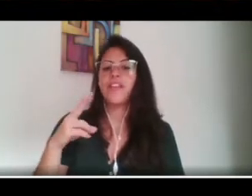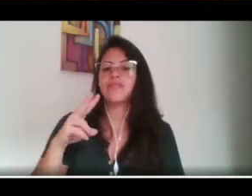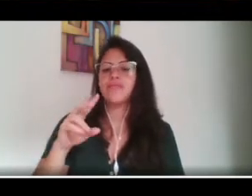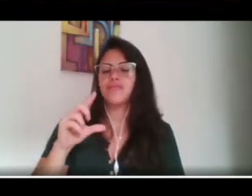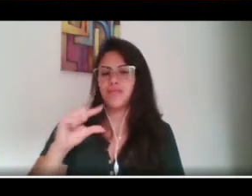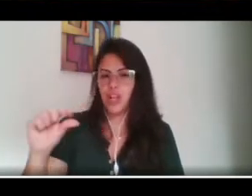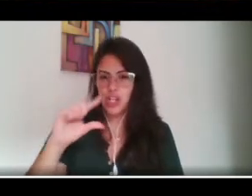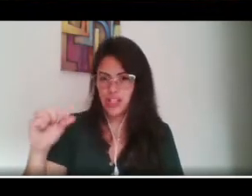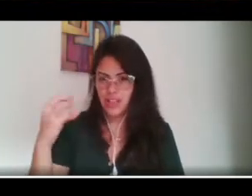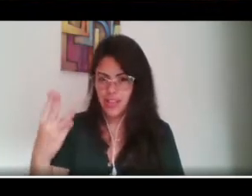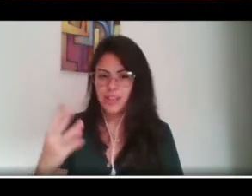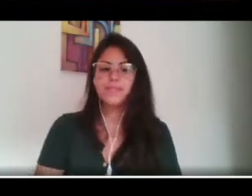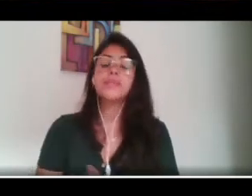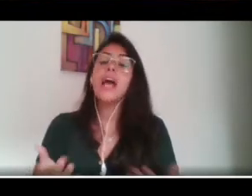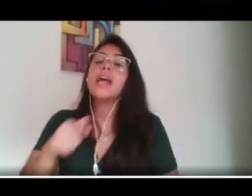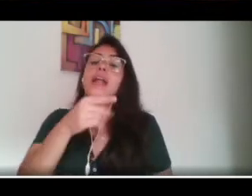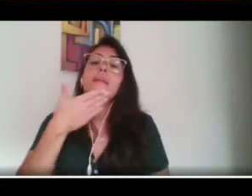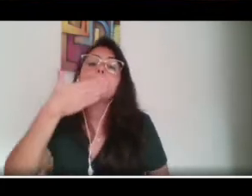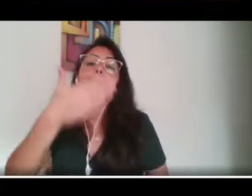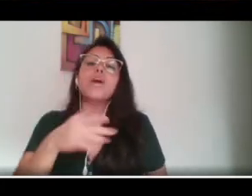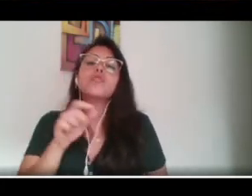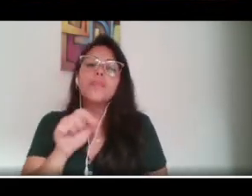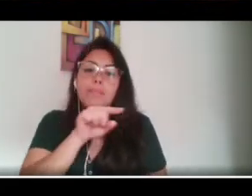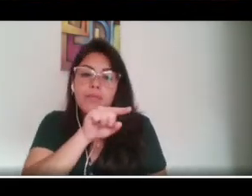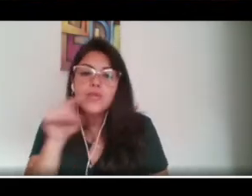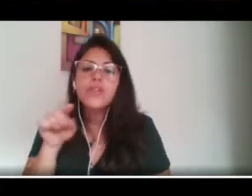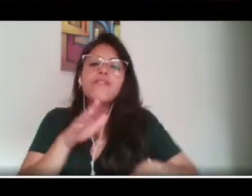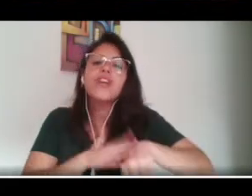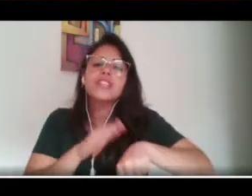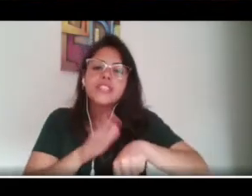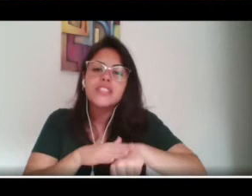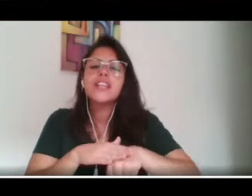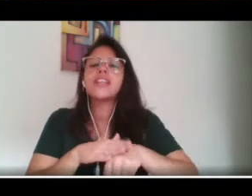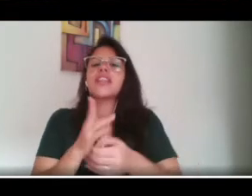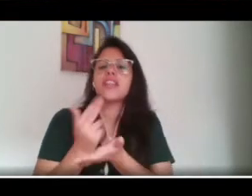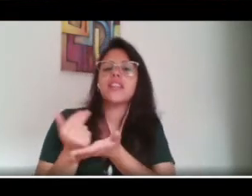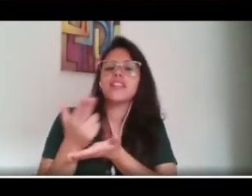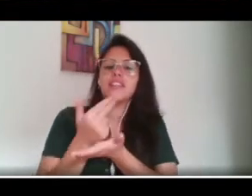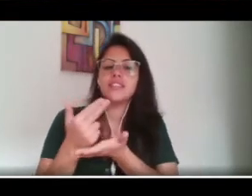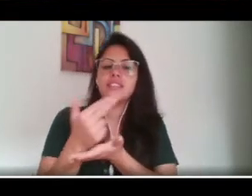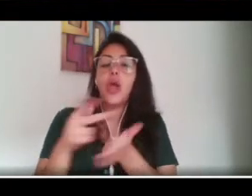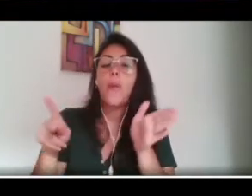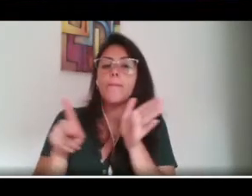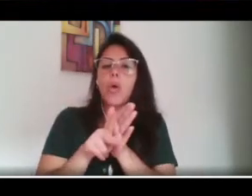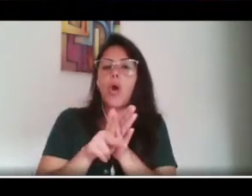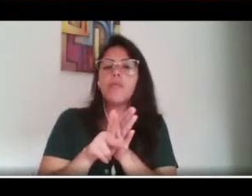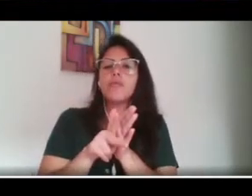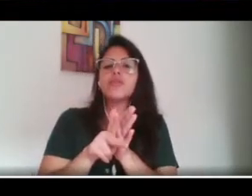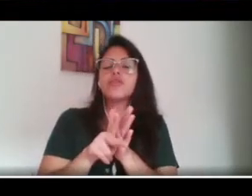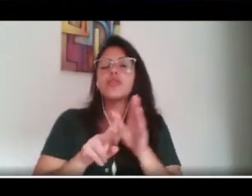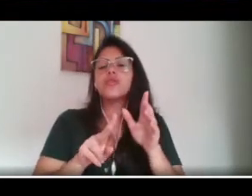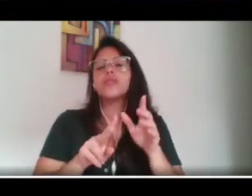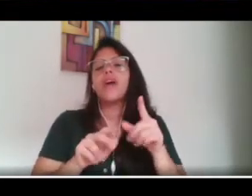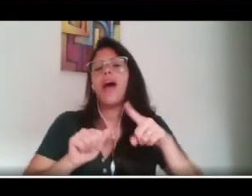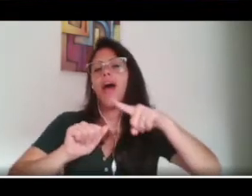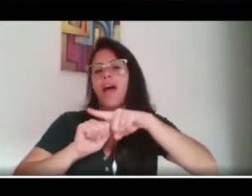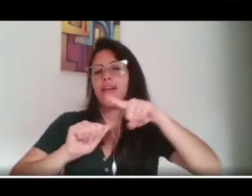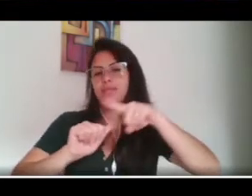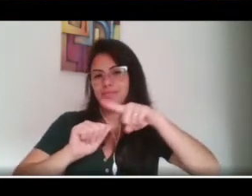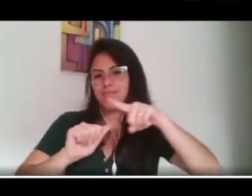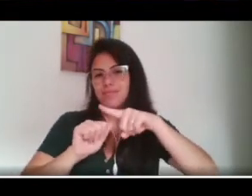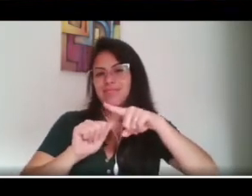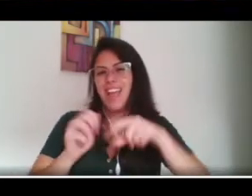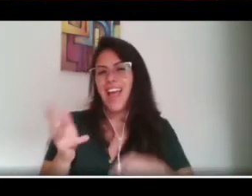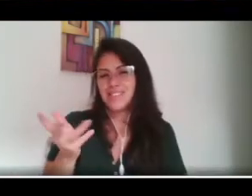você desenhar o vetor aceleração para cada um desses